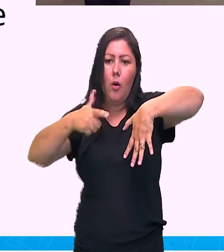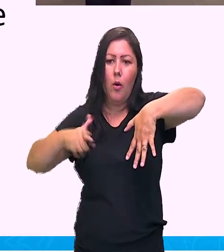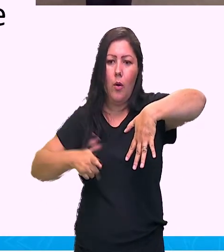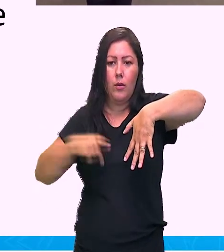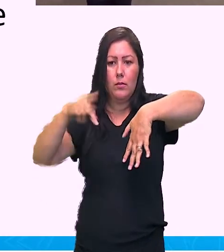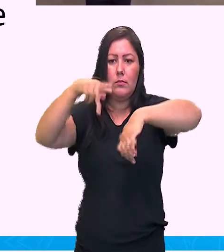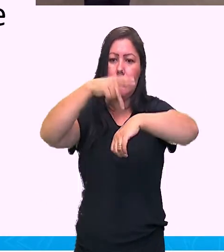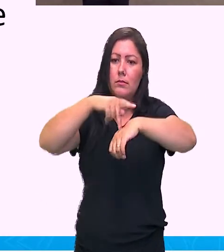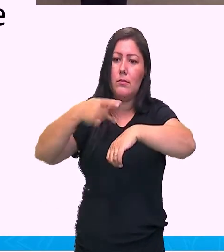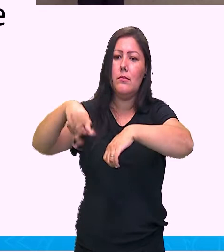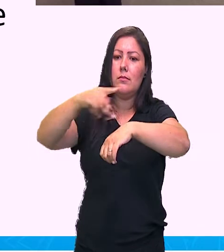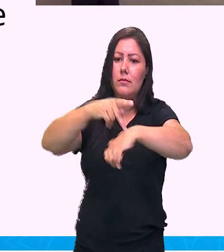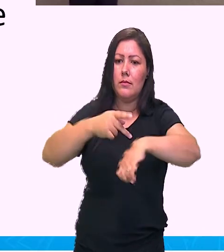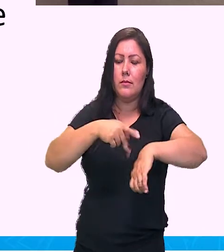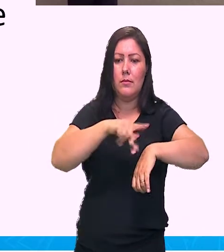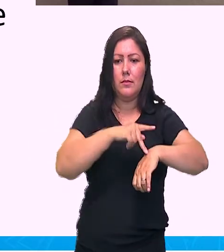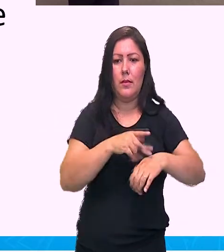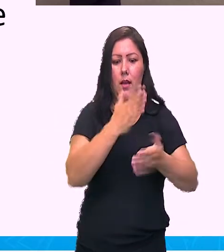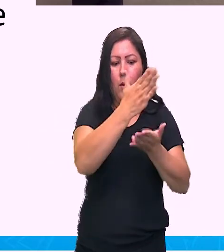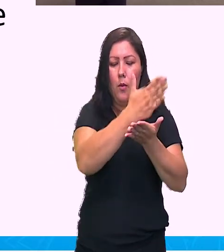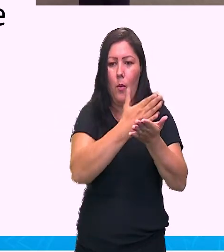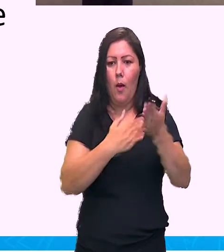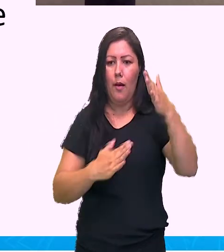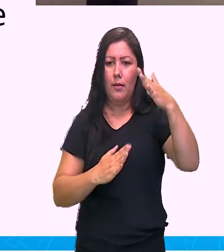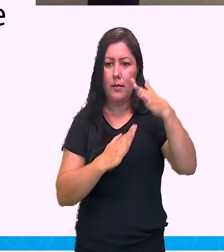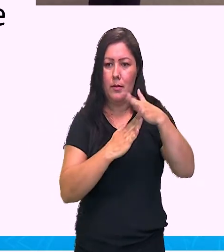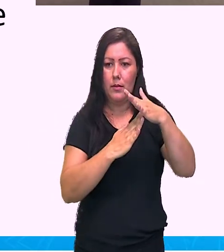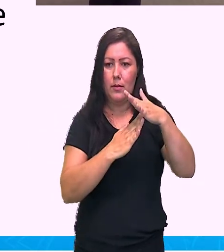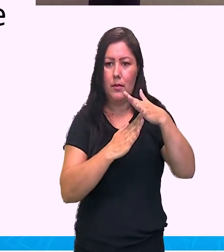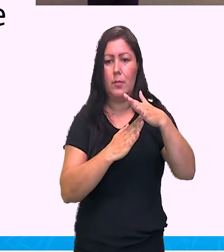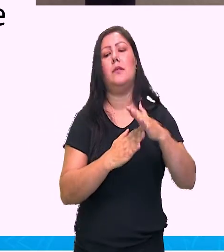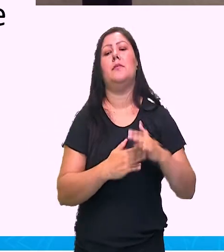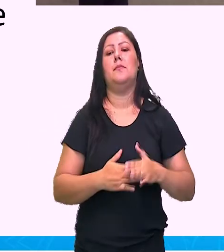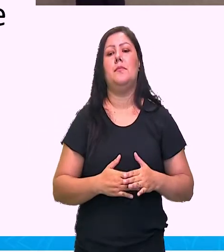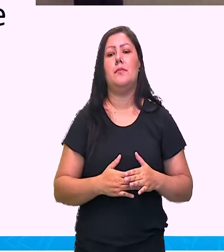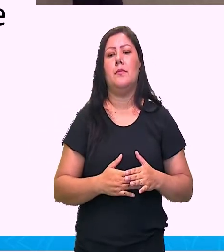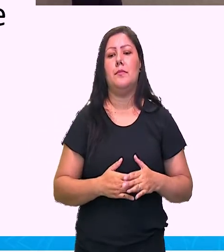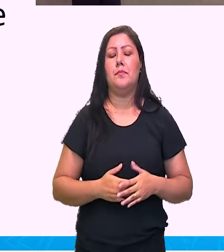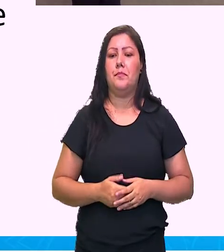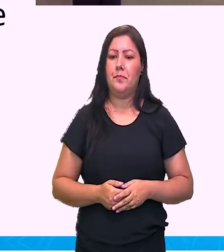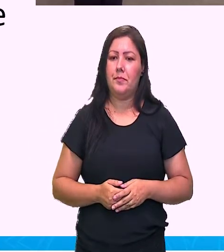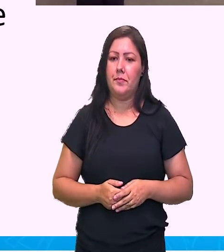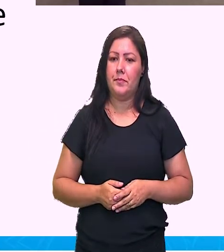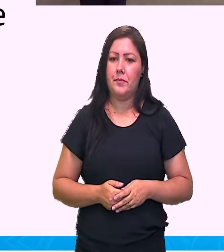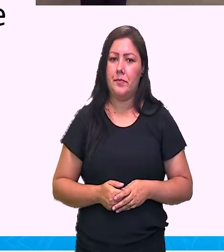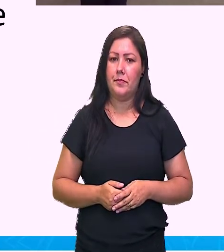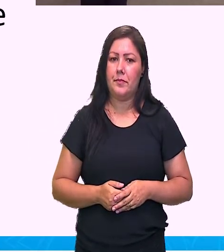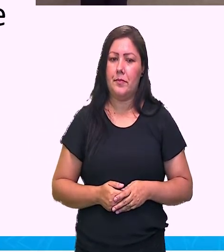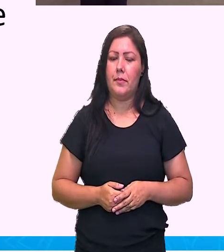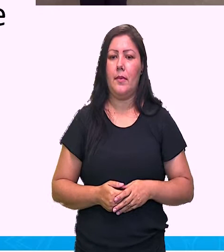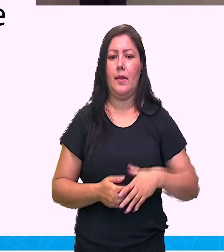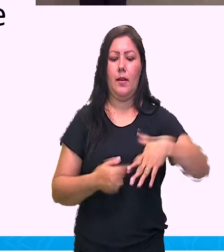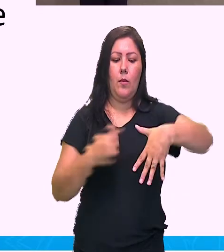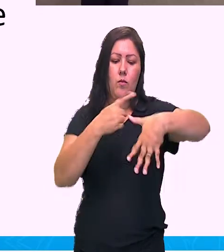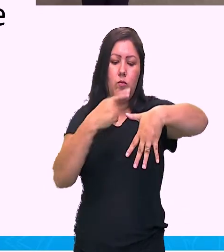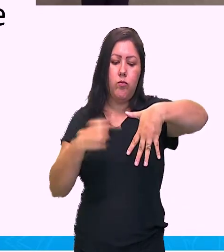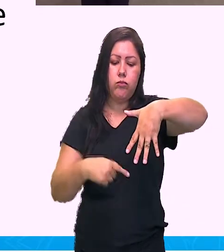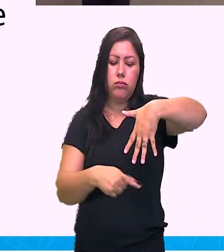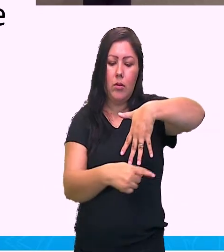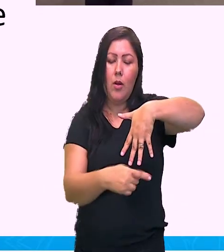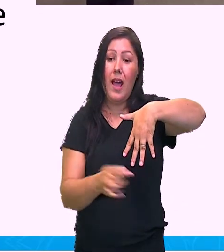fronteira, limite, com quase todos os estados da América do Sul.